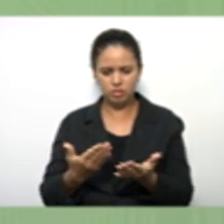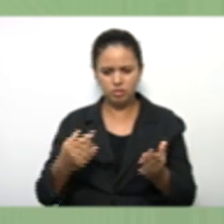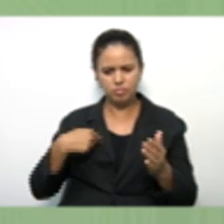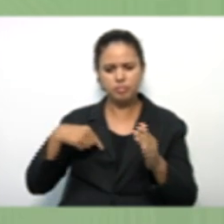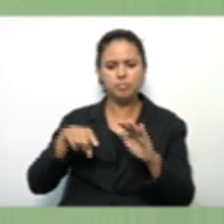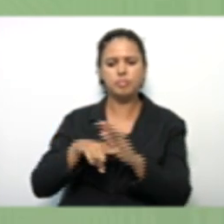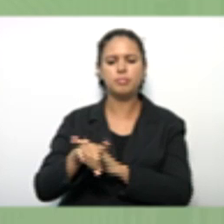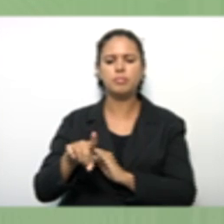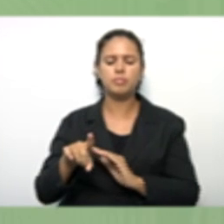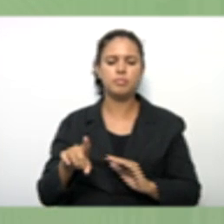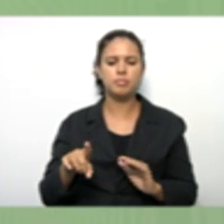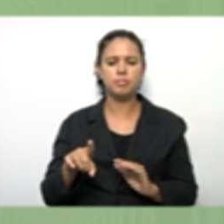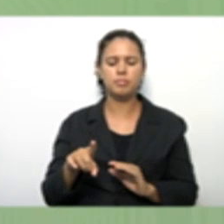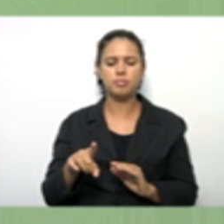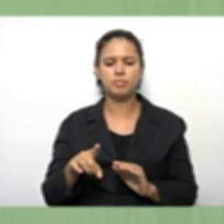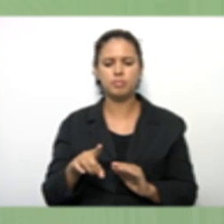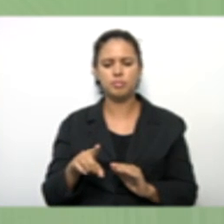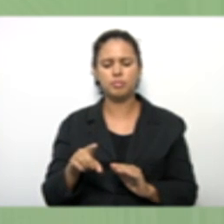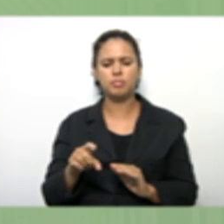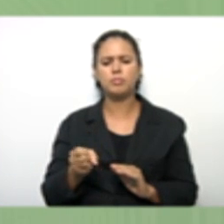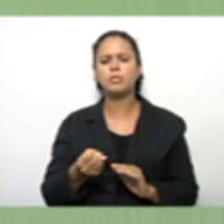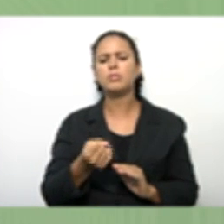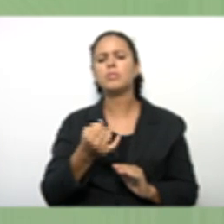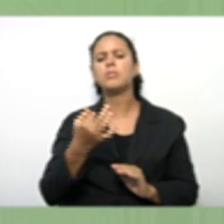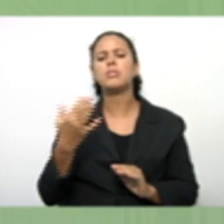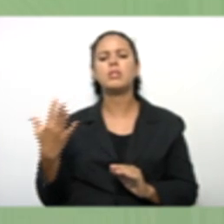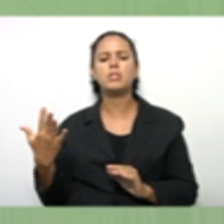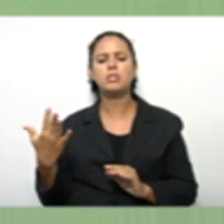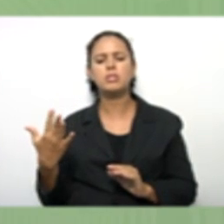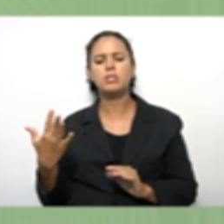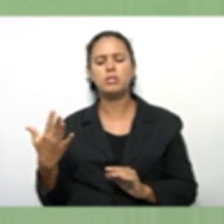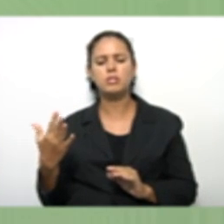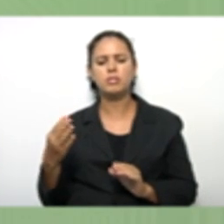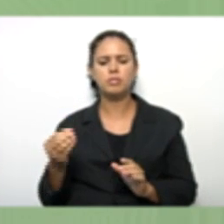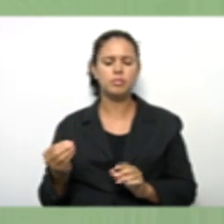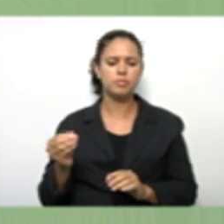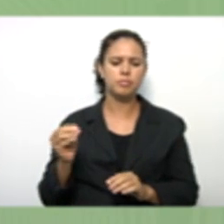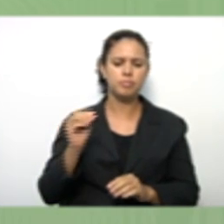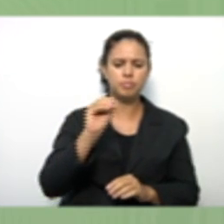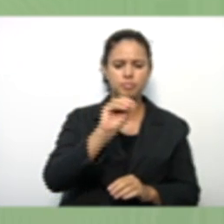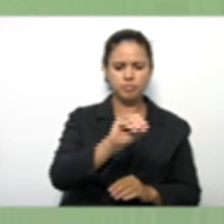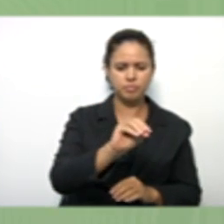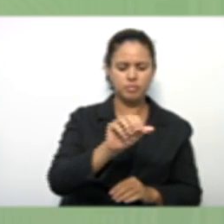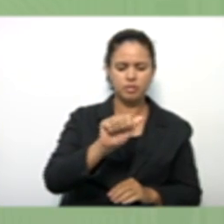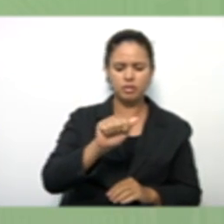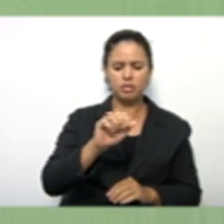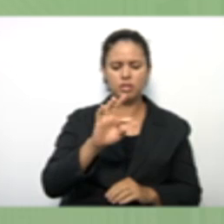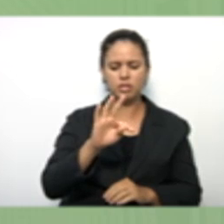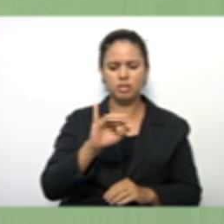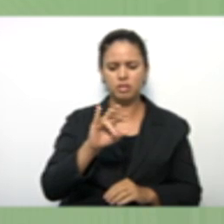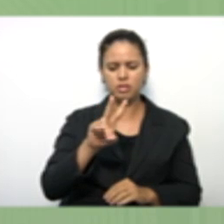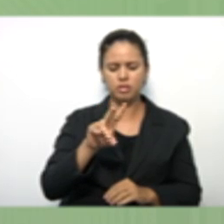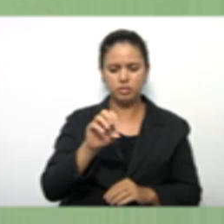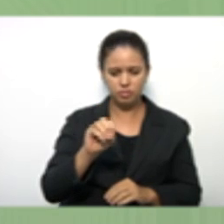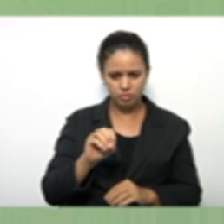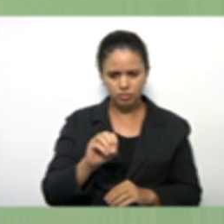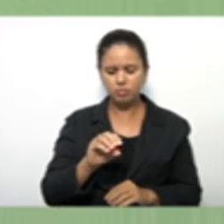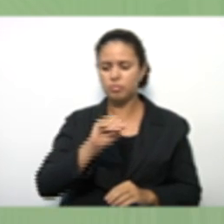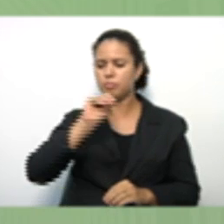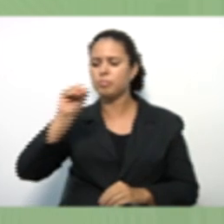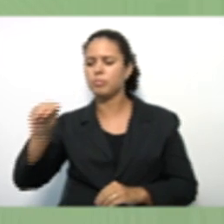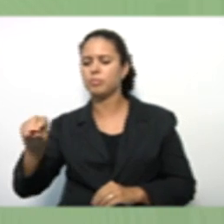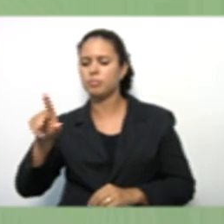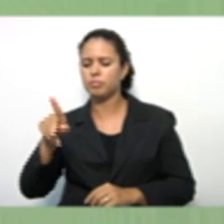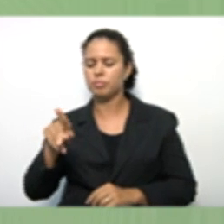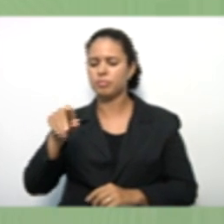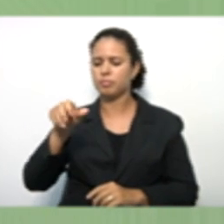perguntar à senhora, quais desses vão para o ativo e quais desses vão para o passivo? Muito bem, nós vamos agrupá-los.